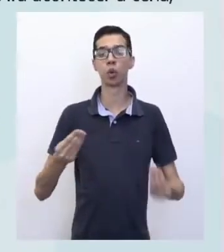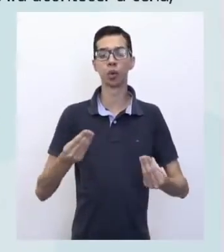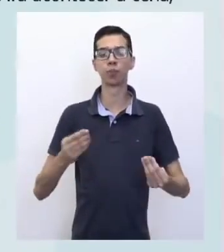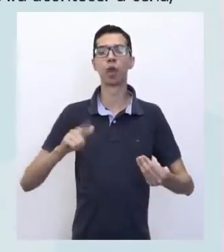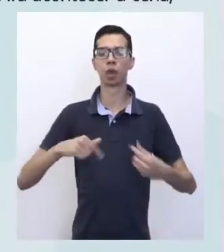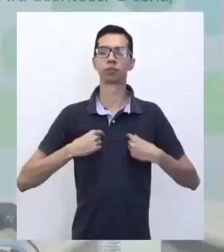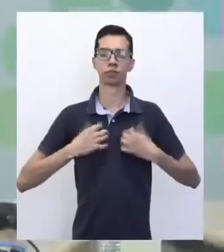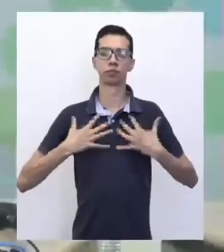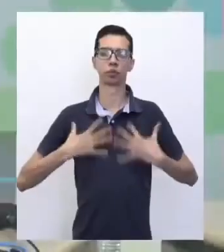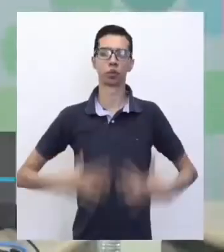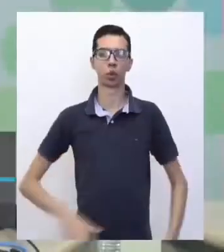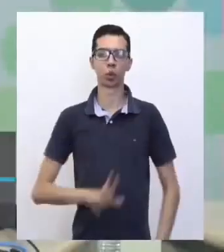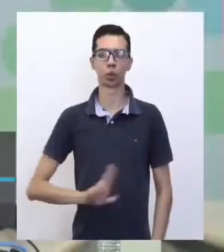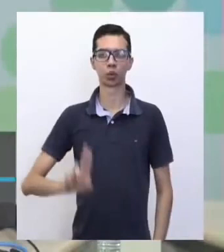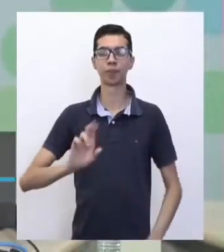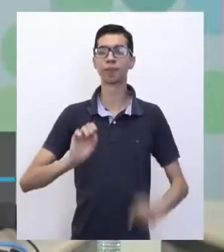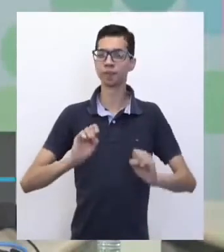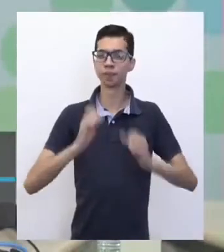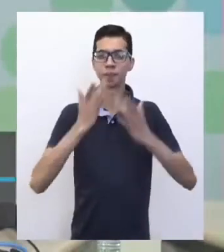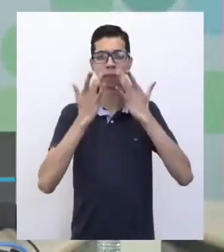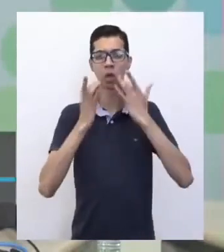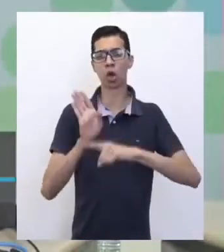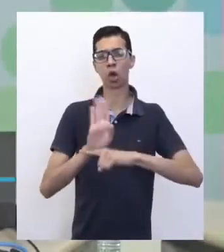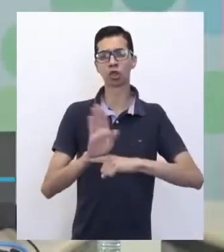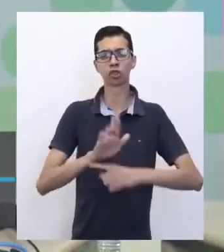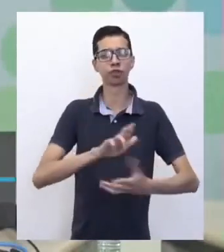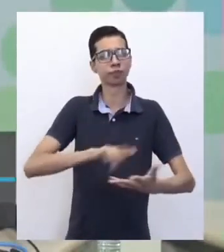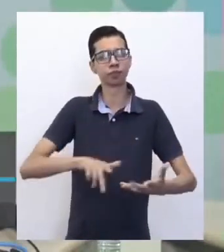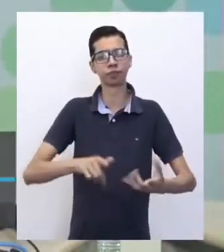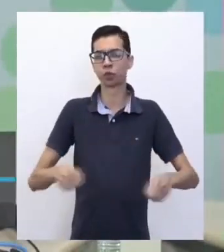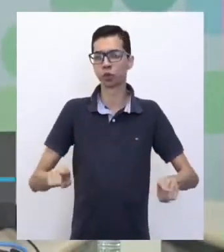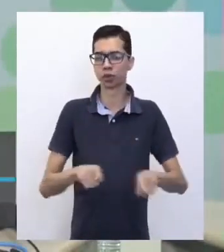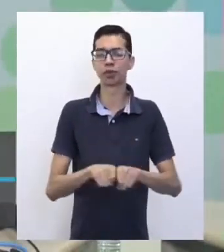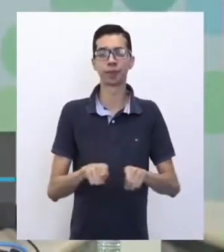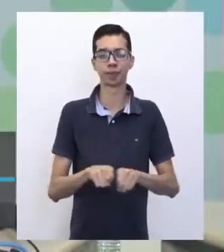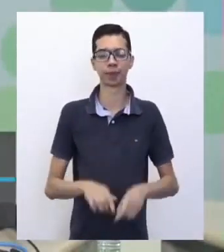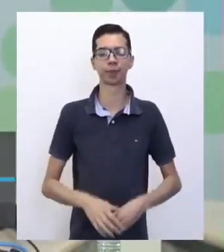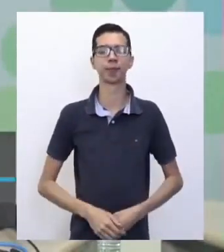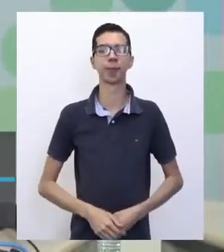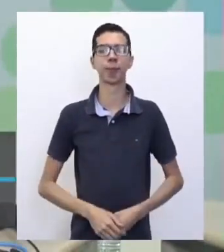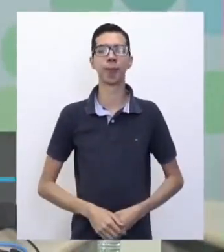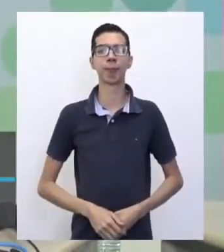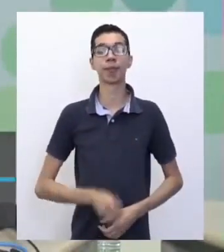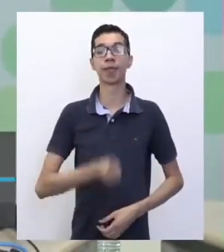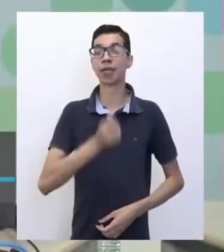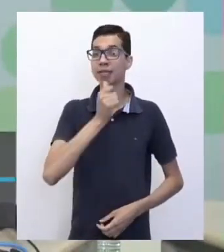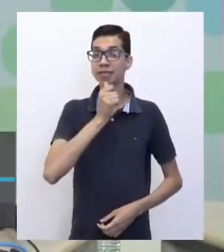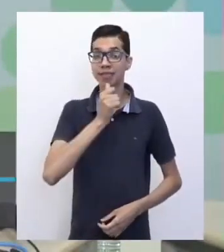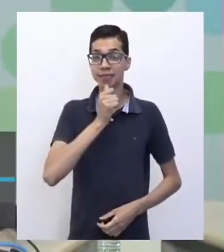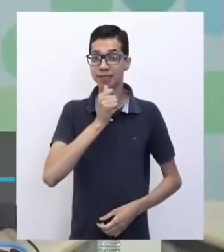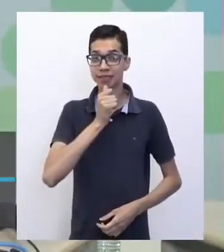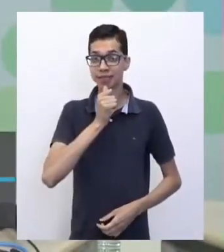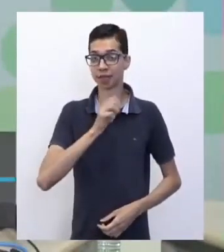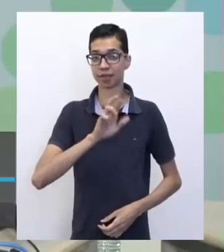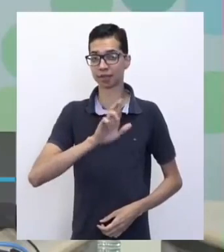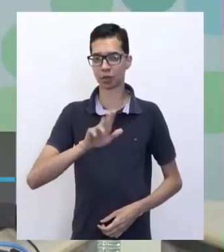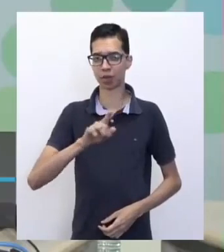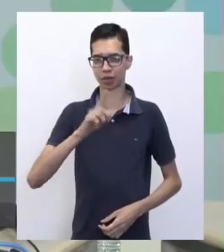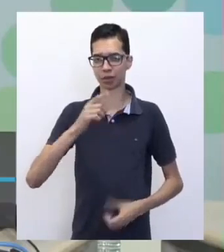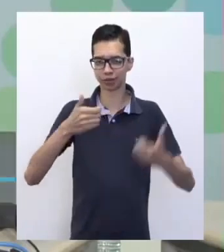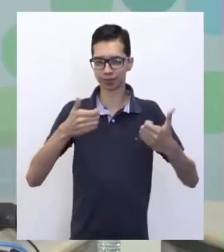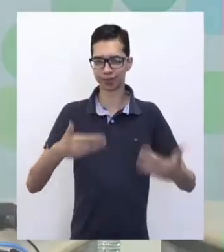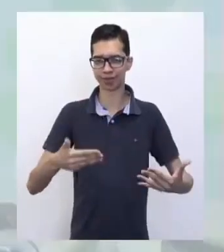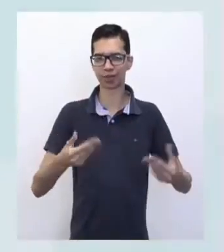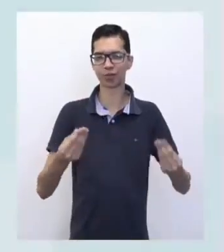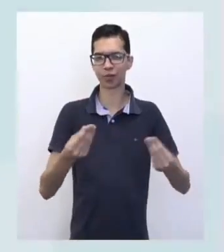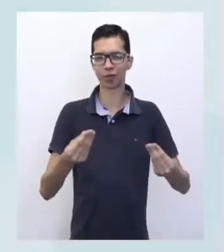e outros. E nós já vamos para a nossa interação pelo chat, mas não é aquela ainda, tá, turma? Essa aqui vocês vão responder para mim e para a professora